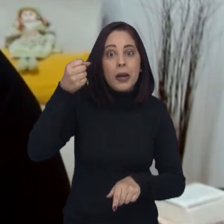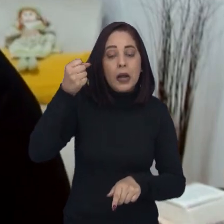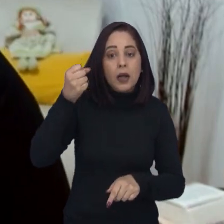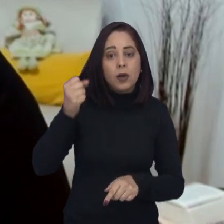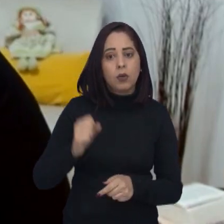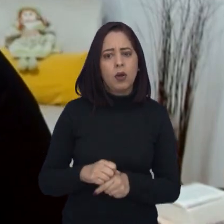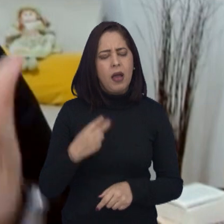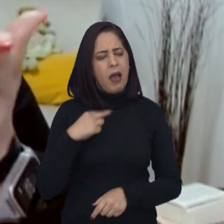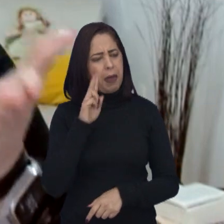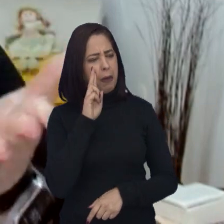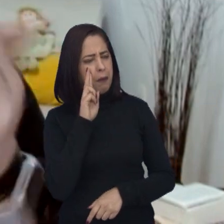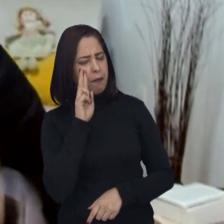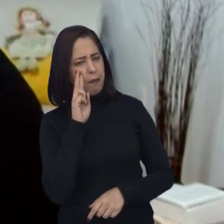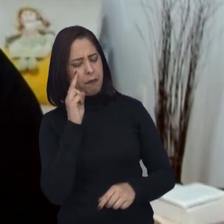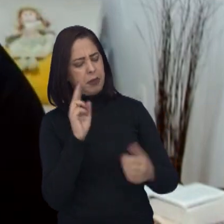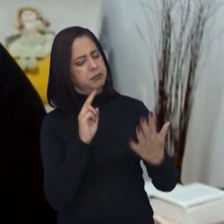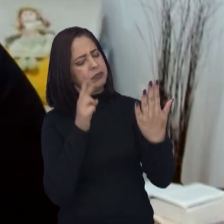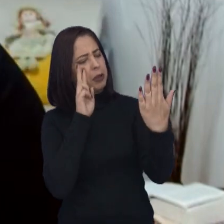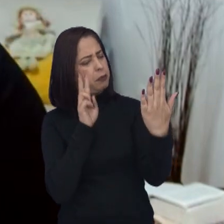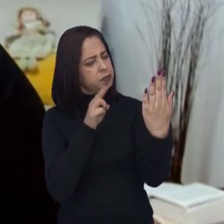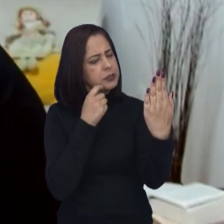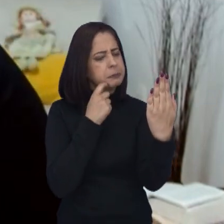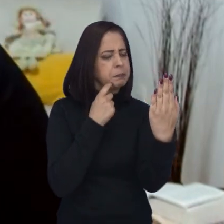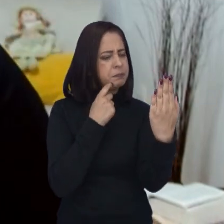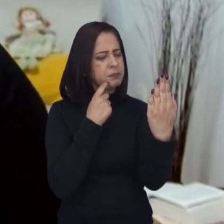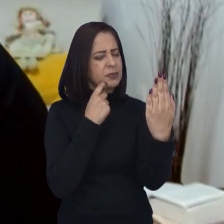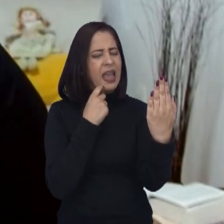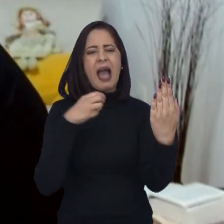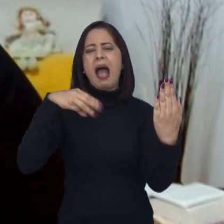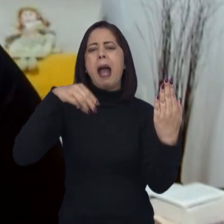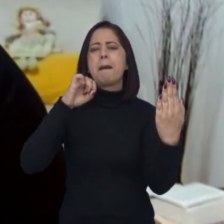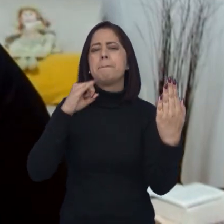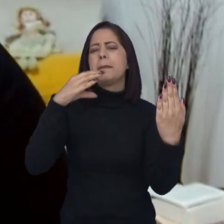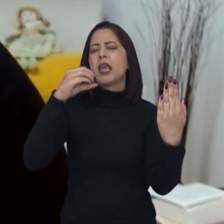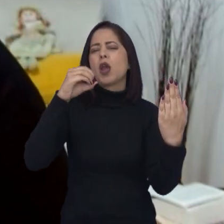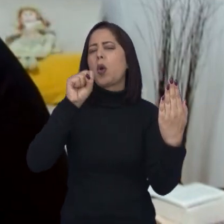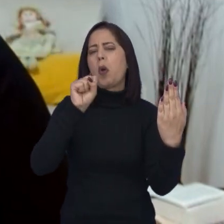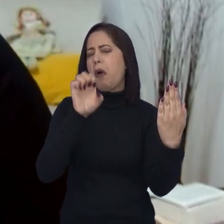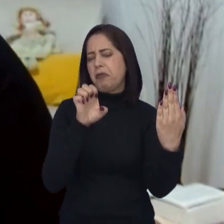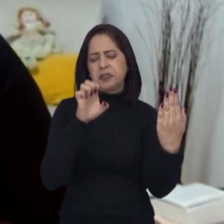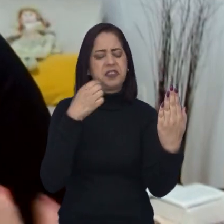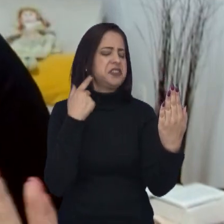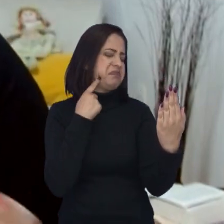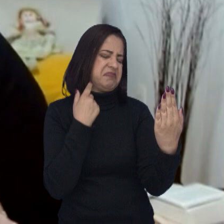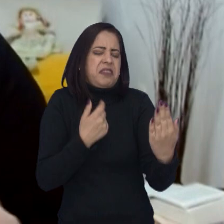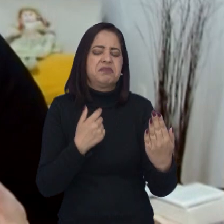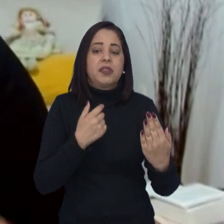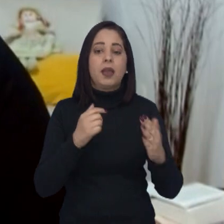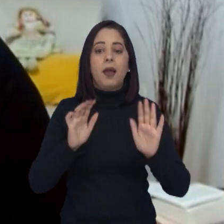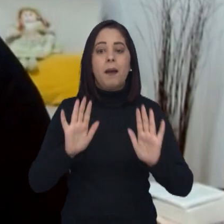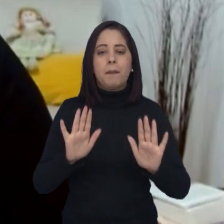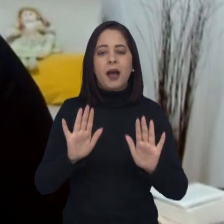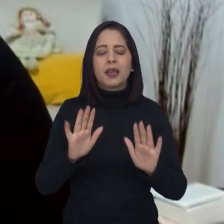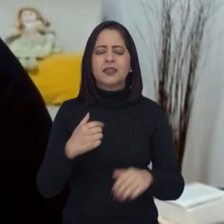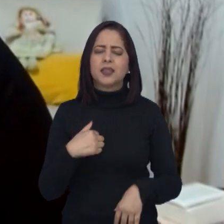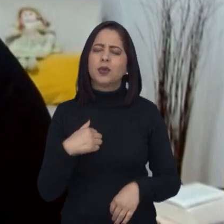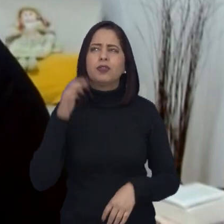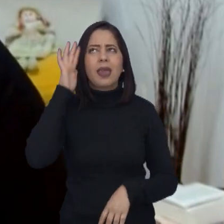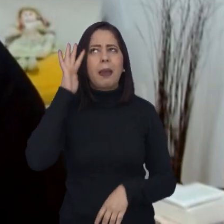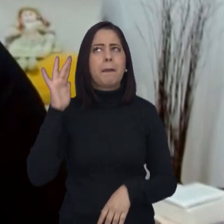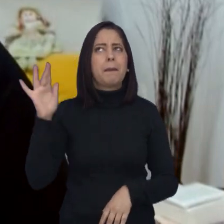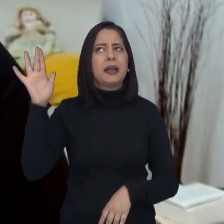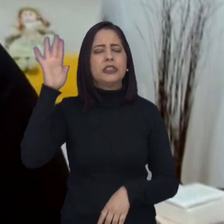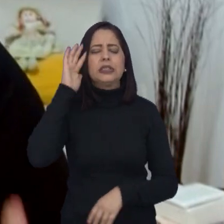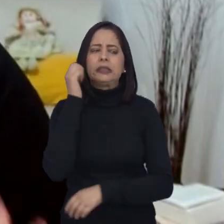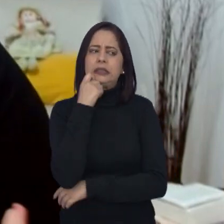que era micose, como a doutora mesmo acabou de explicar. Mas no meu fundo eu imaginava que